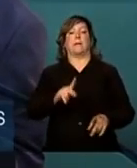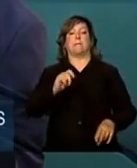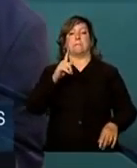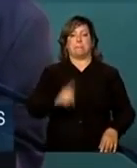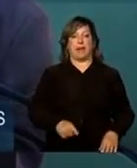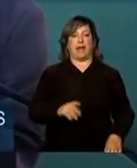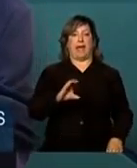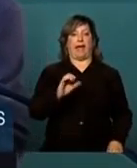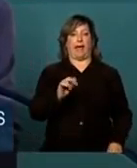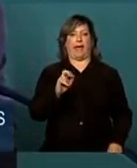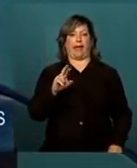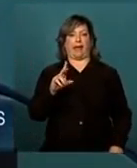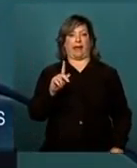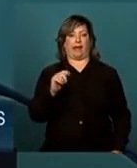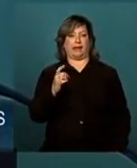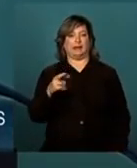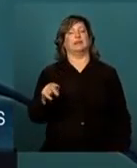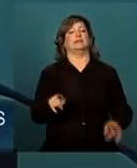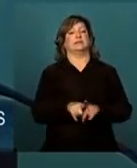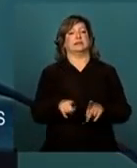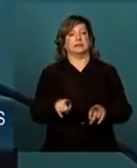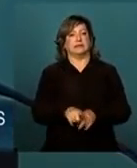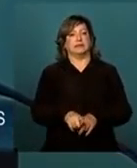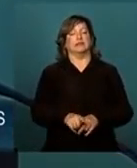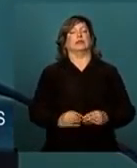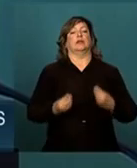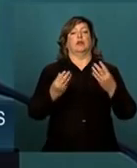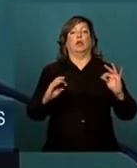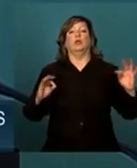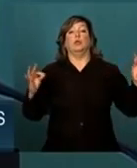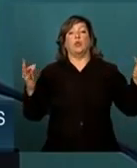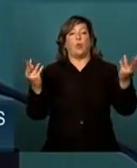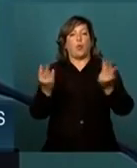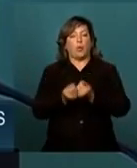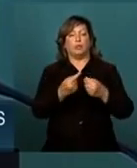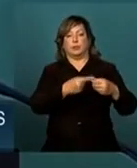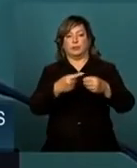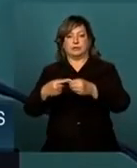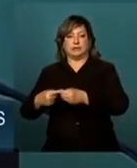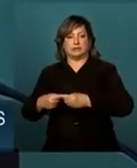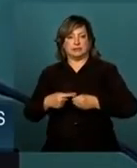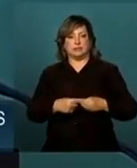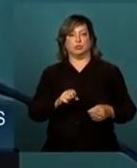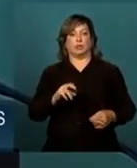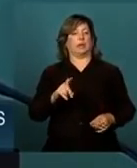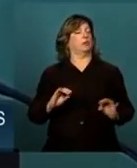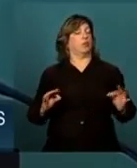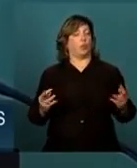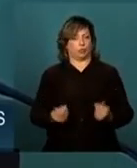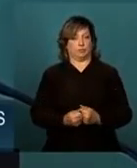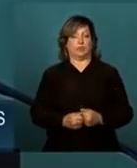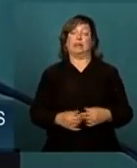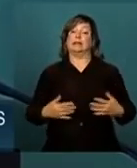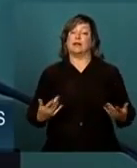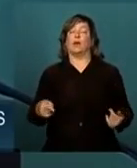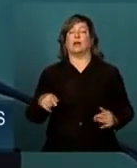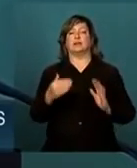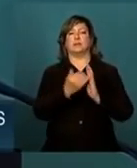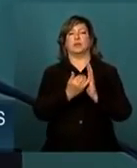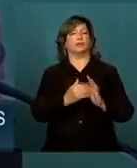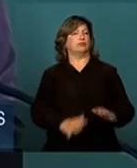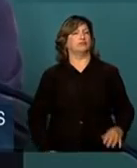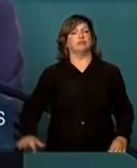a todos os municípios da região do semiárido e da região da Sudene em situação de emergência. Então, é um programa de